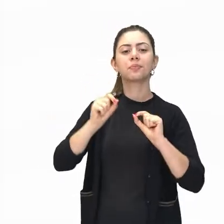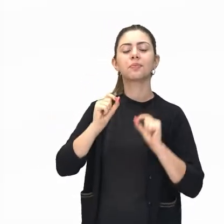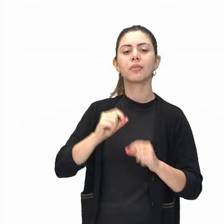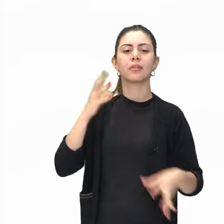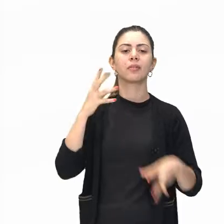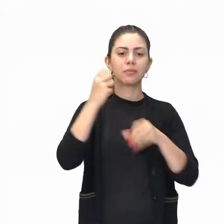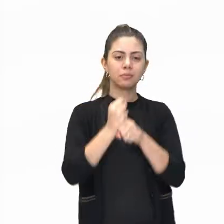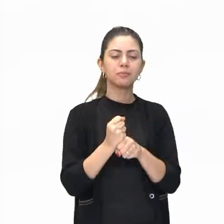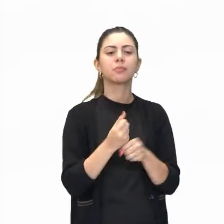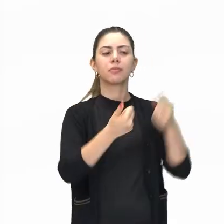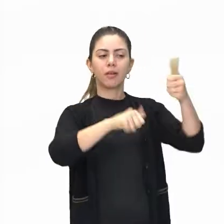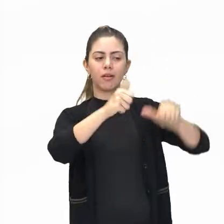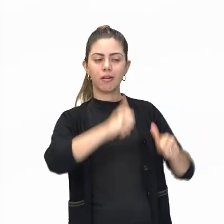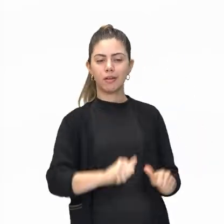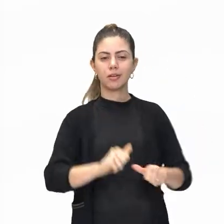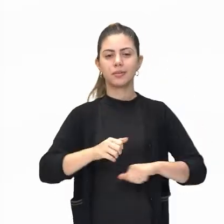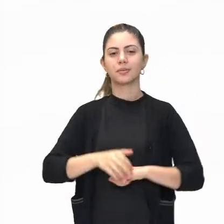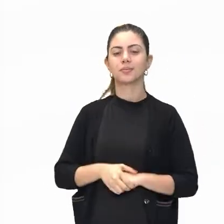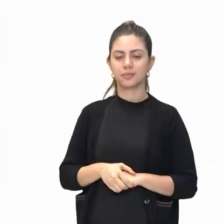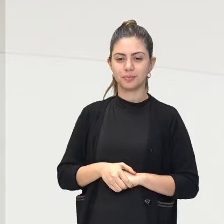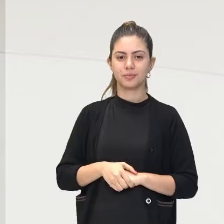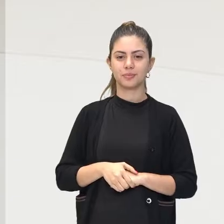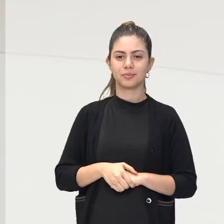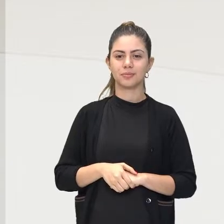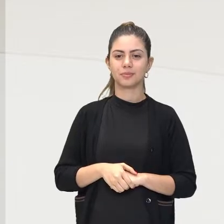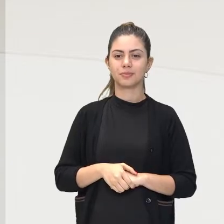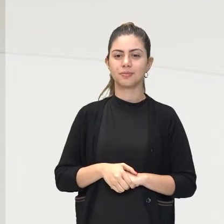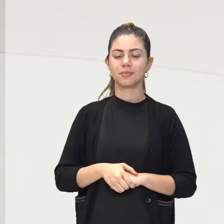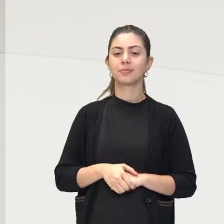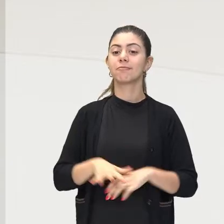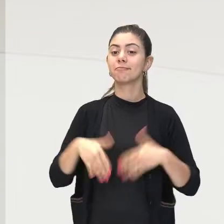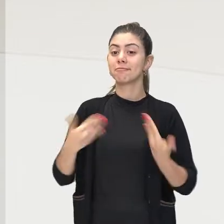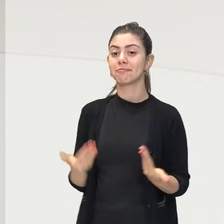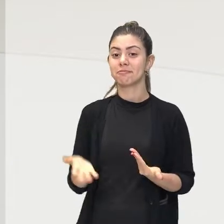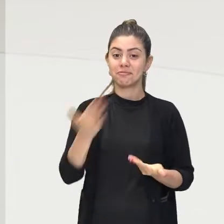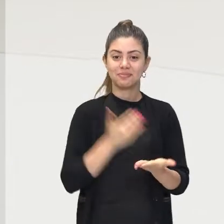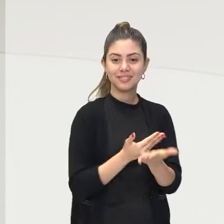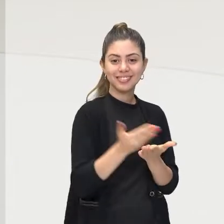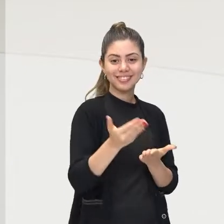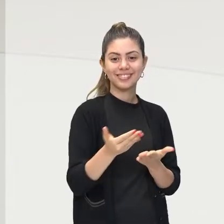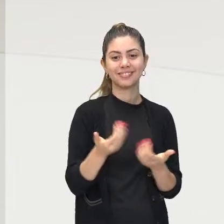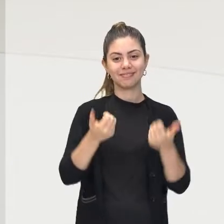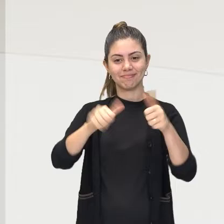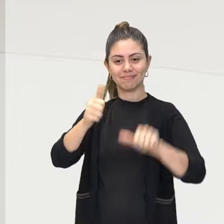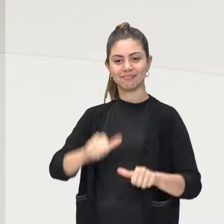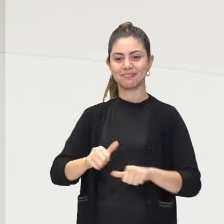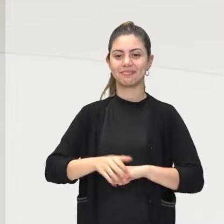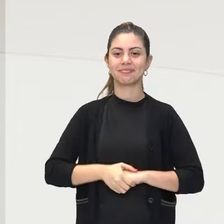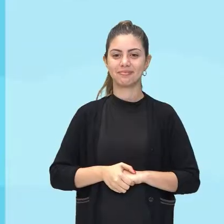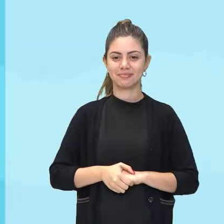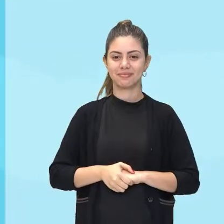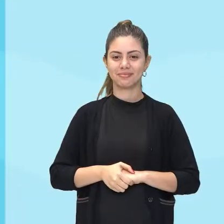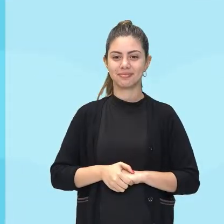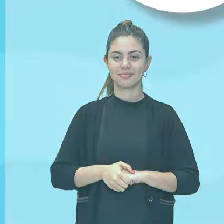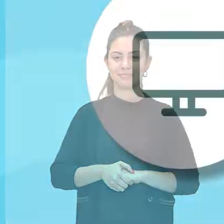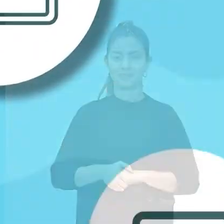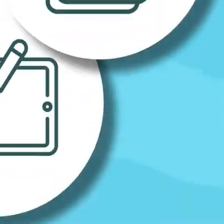quê? Revisão e avaliação. Então, vamos para a nossa revisão.